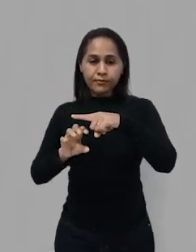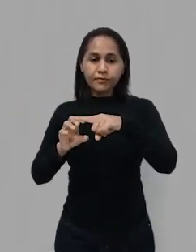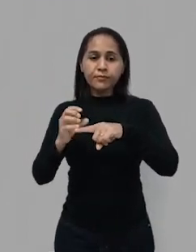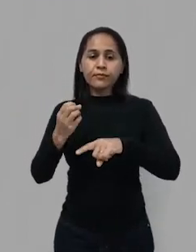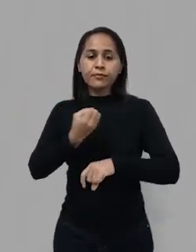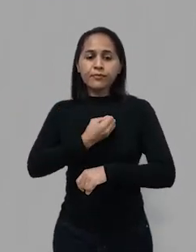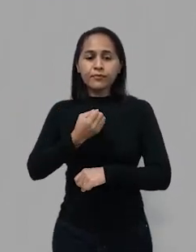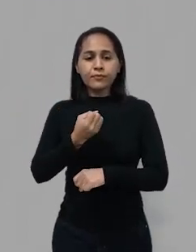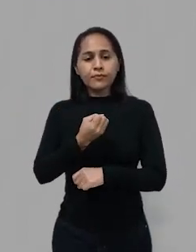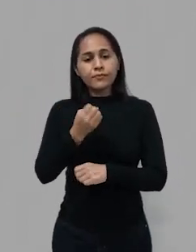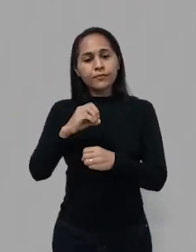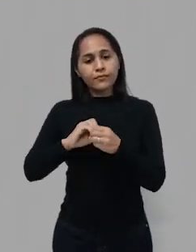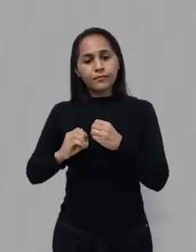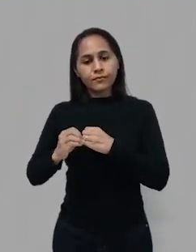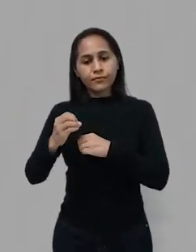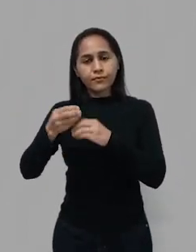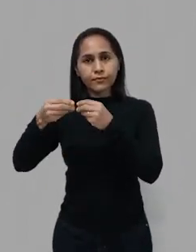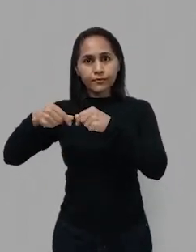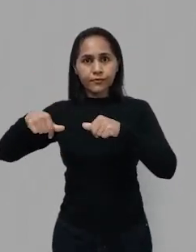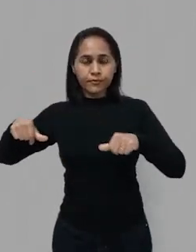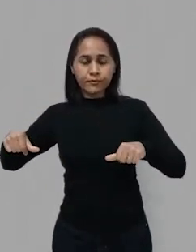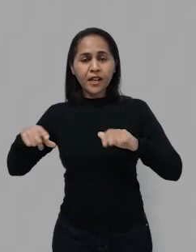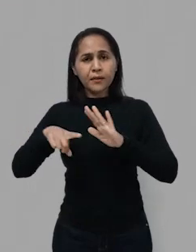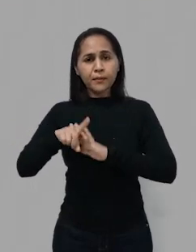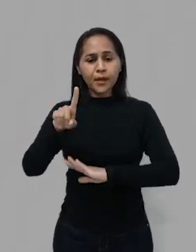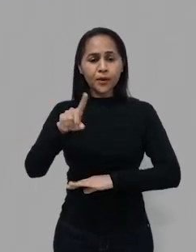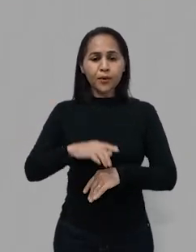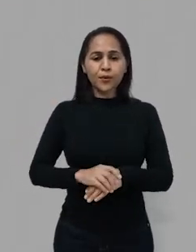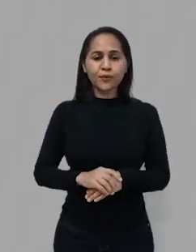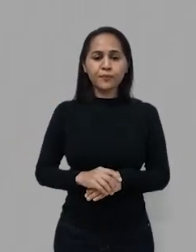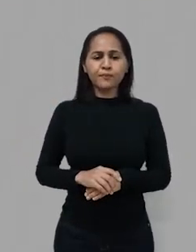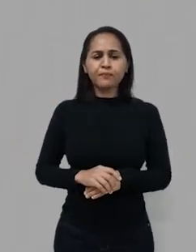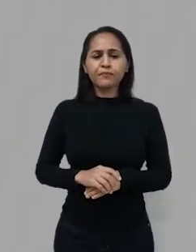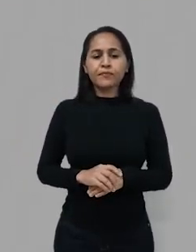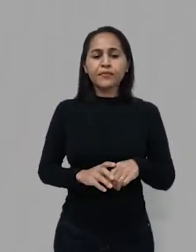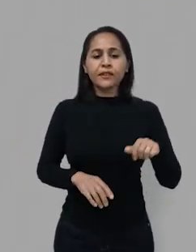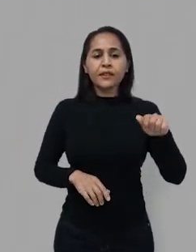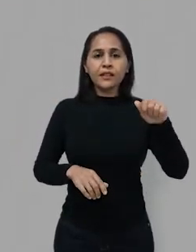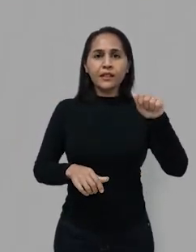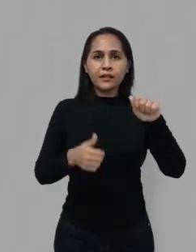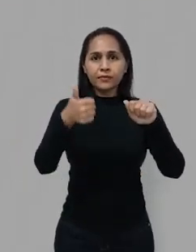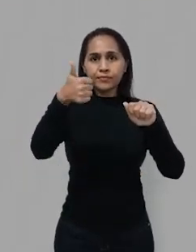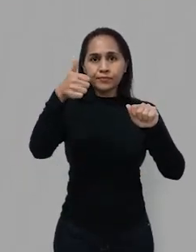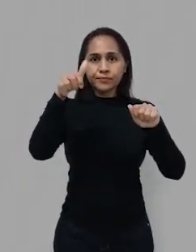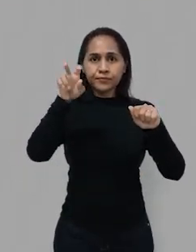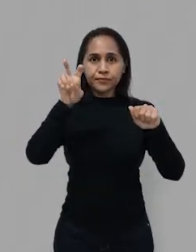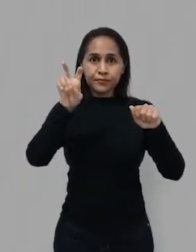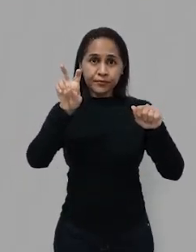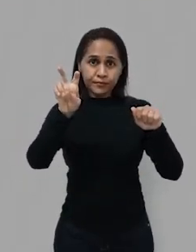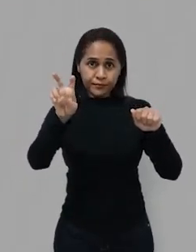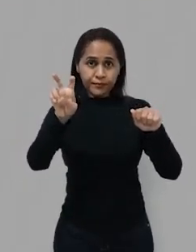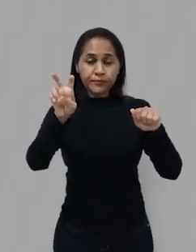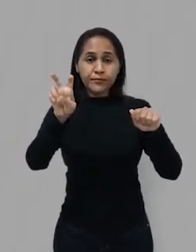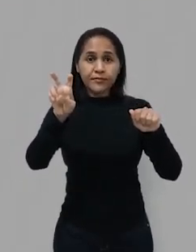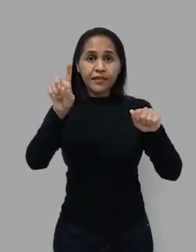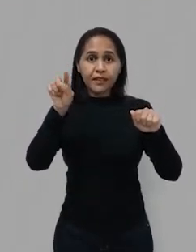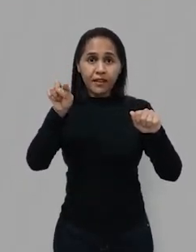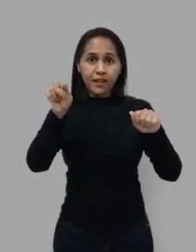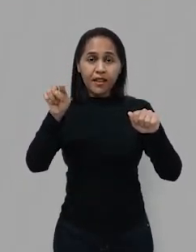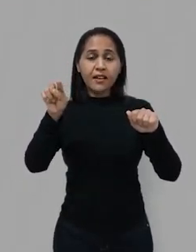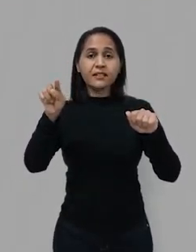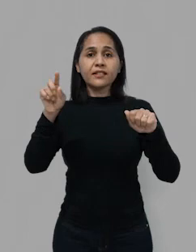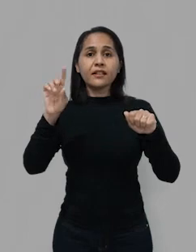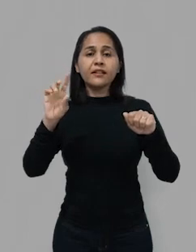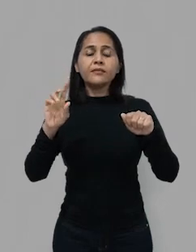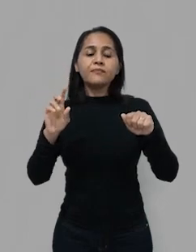dissolvidas. Lendo a questão, turma, quantas moléculas foram ionizadas? 15 moléculas. Então, 15 sobre. E